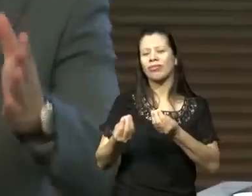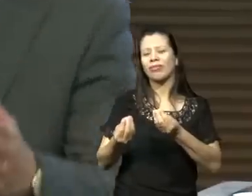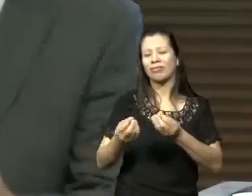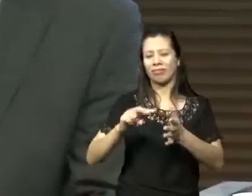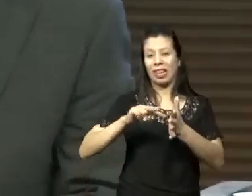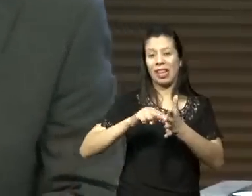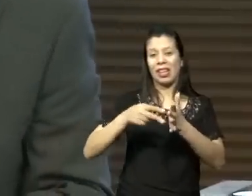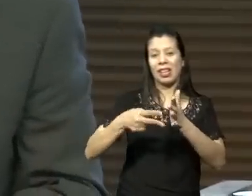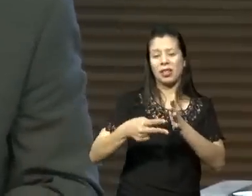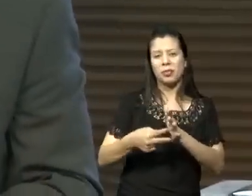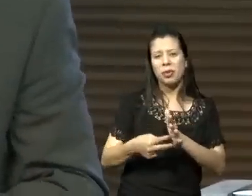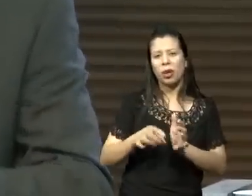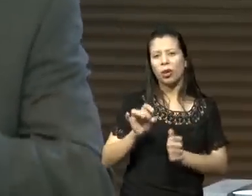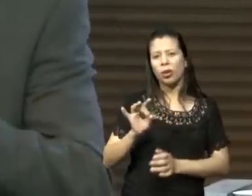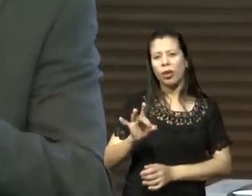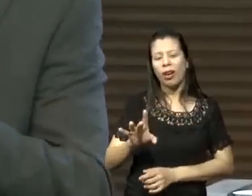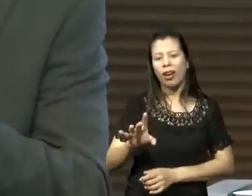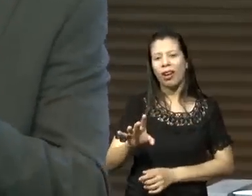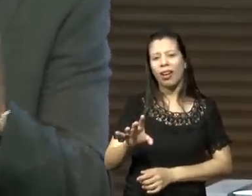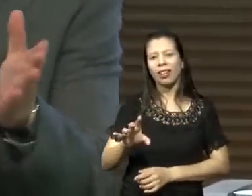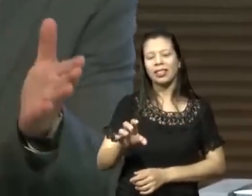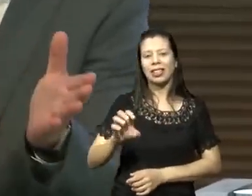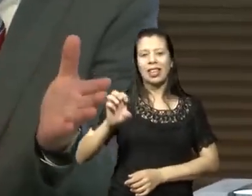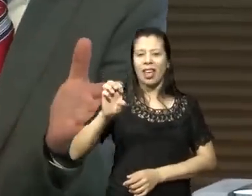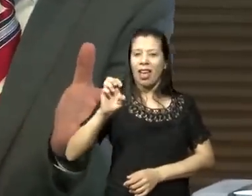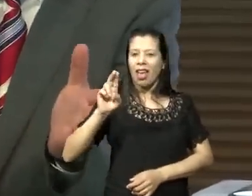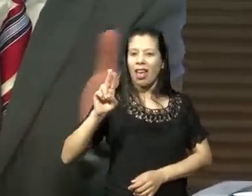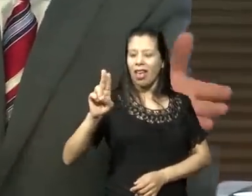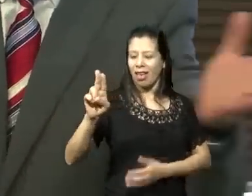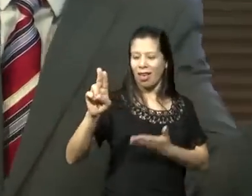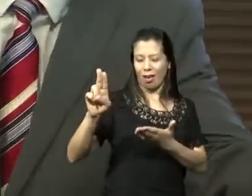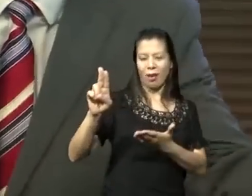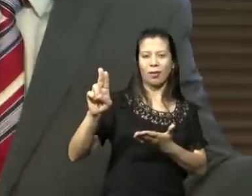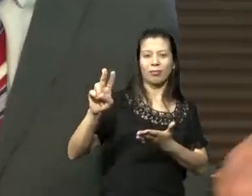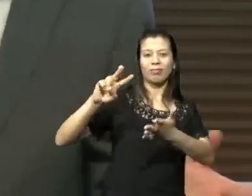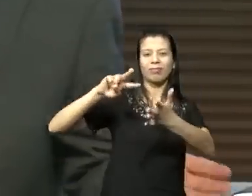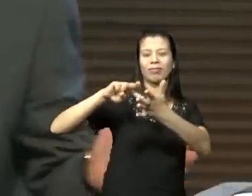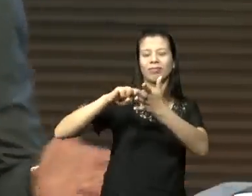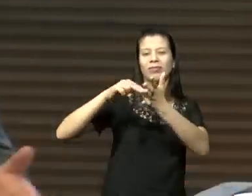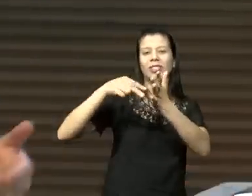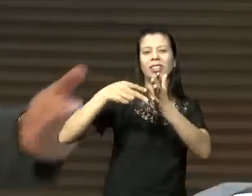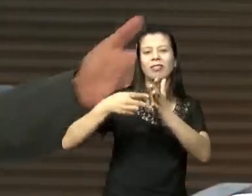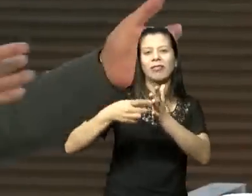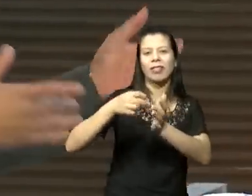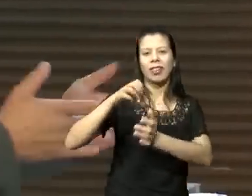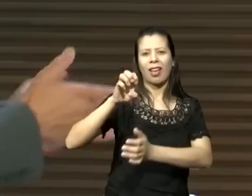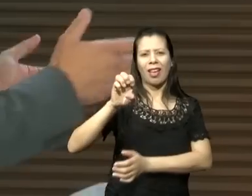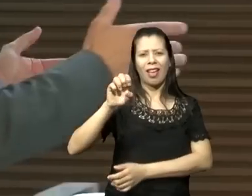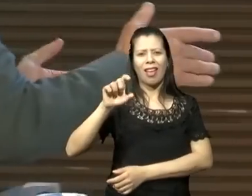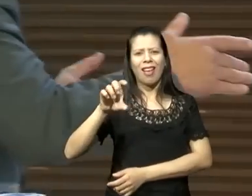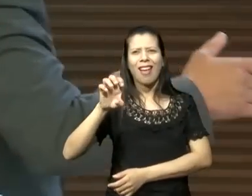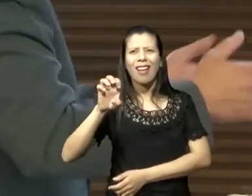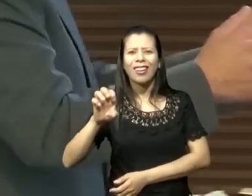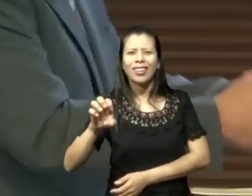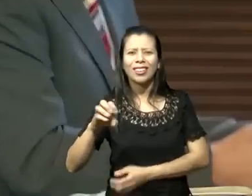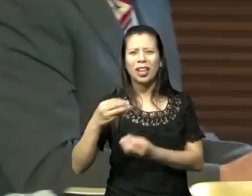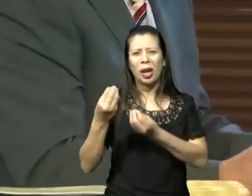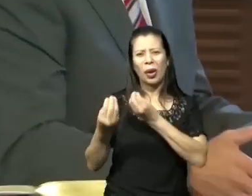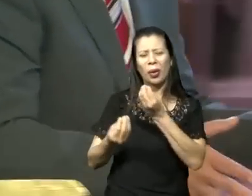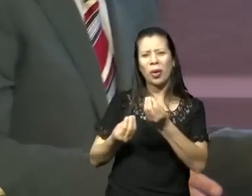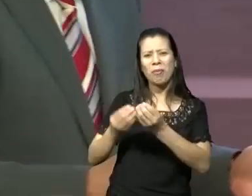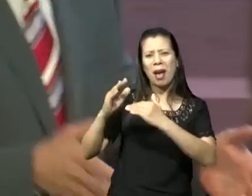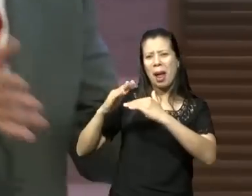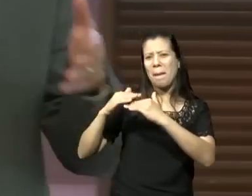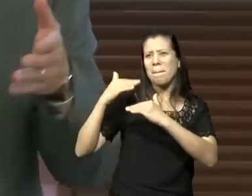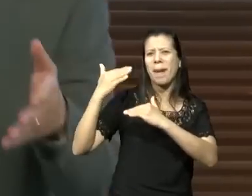quem é você quem dizes o que te faz ser eu sou o pão da vida eu sou a